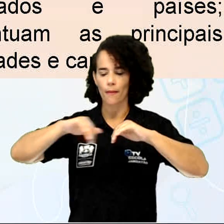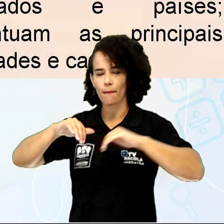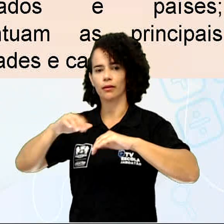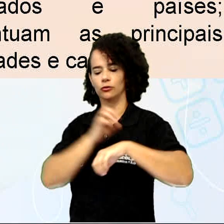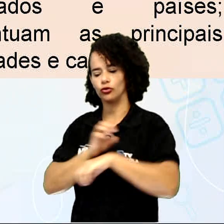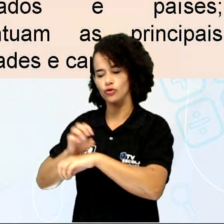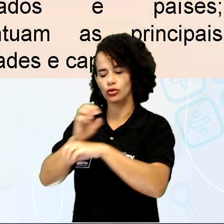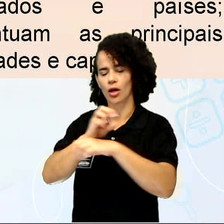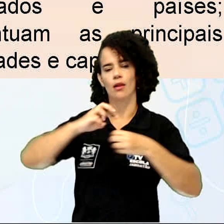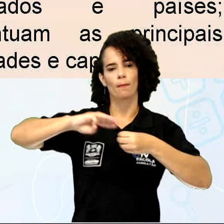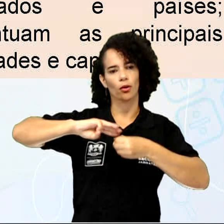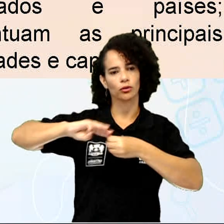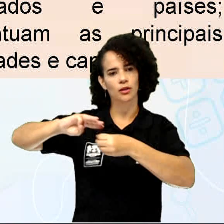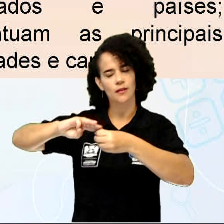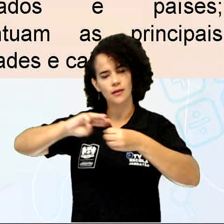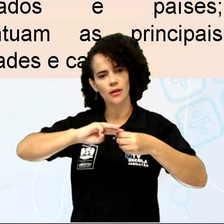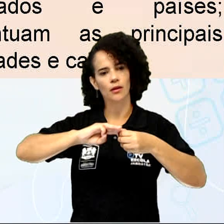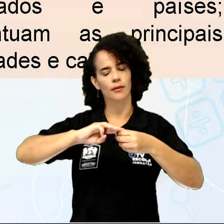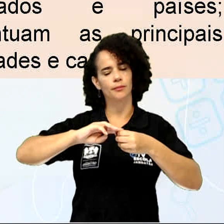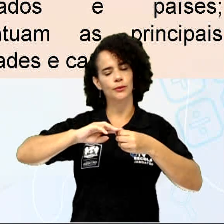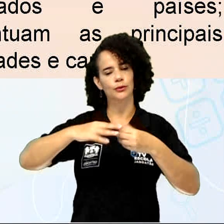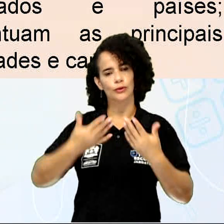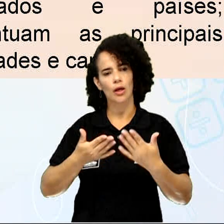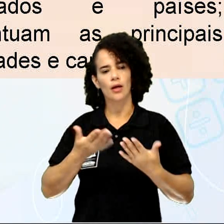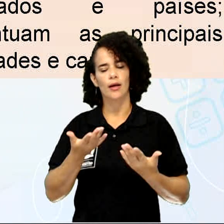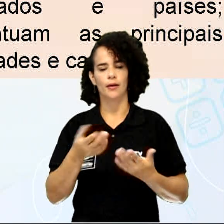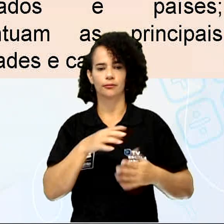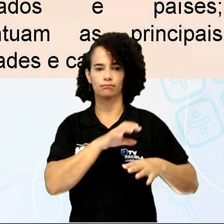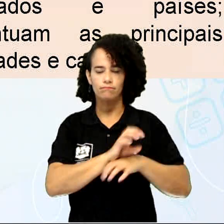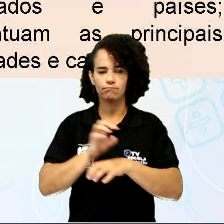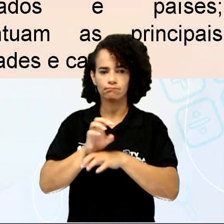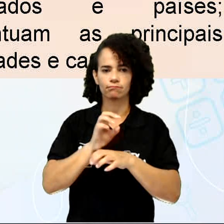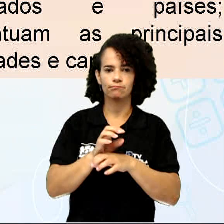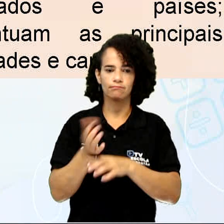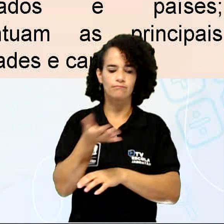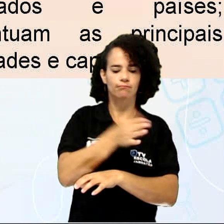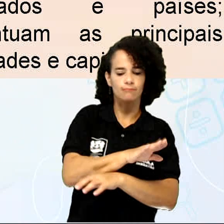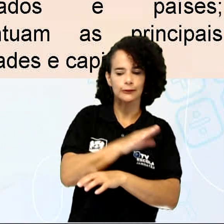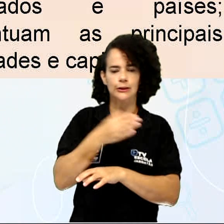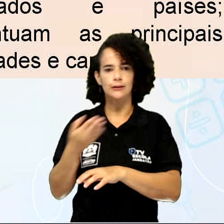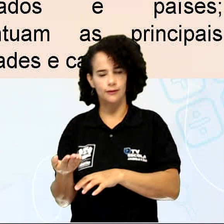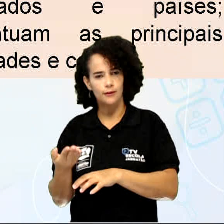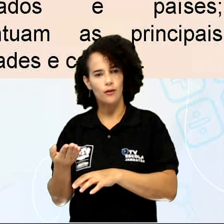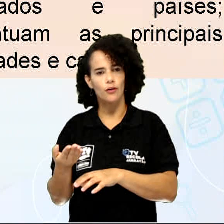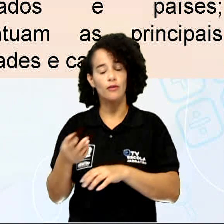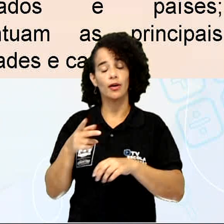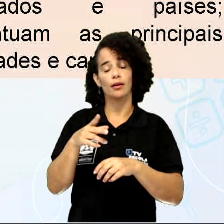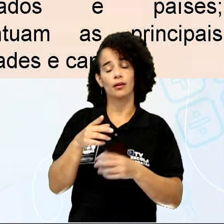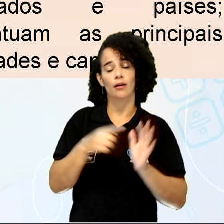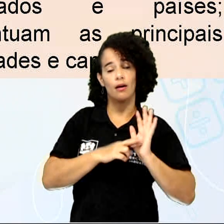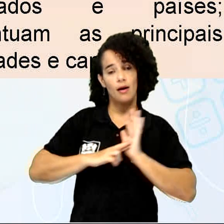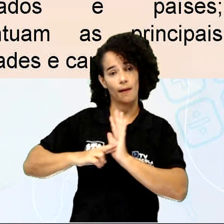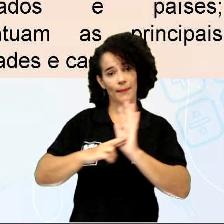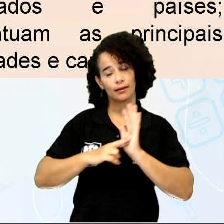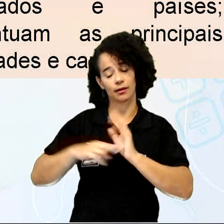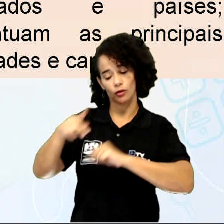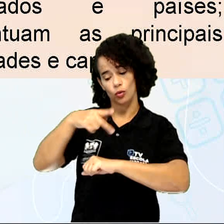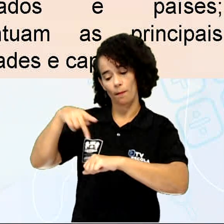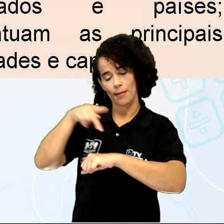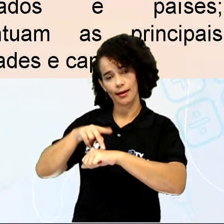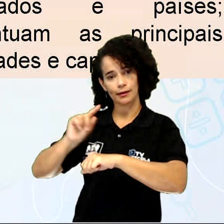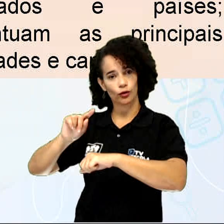de regiões internas ou externas. A gente vai ter a representação de um país ou de outro país, né, com